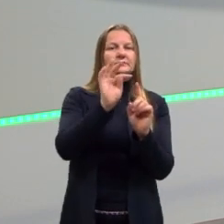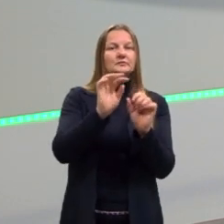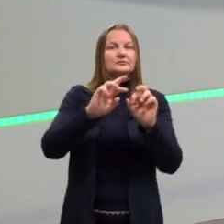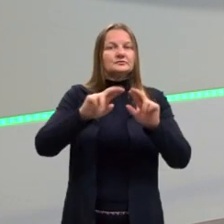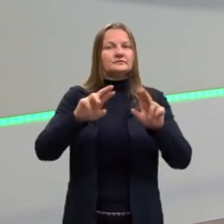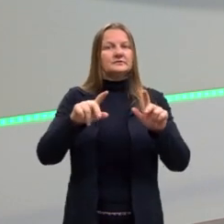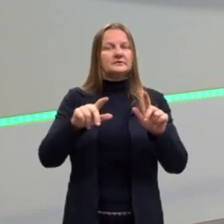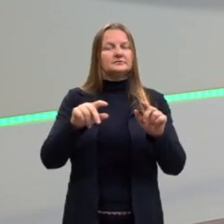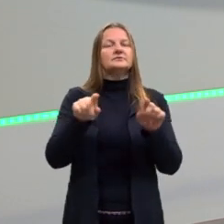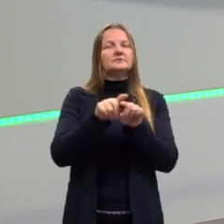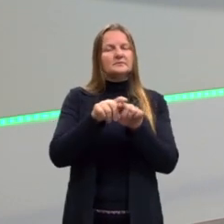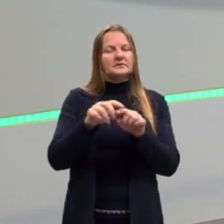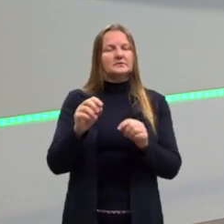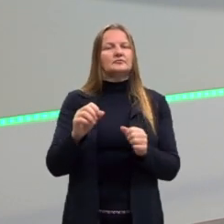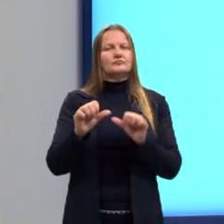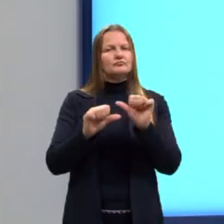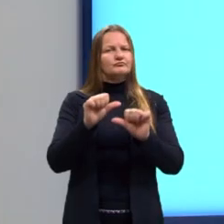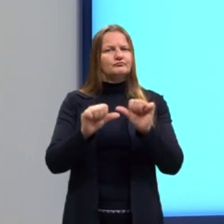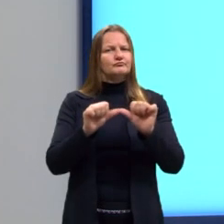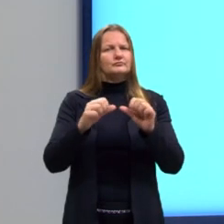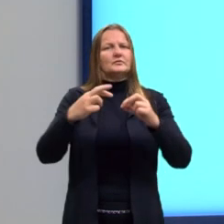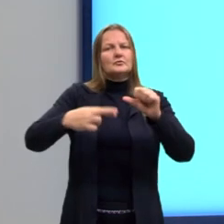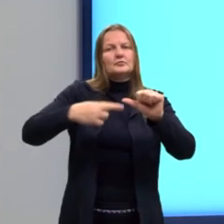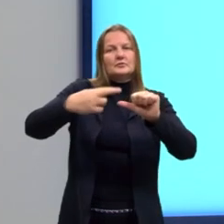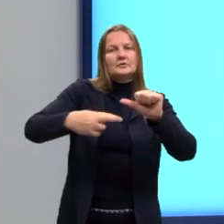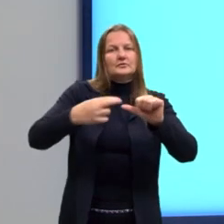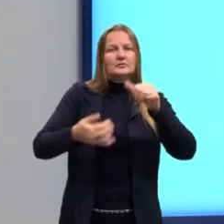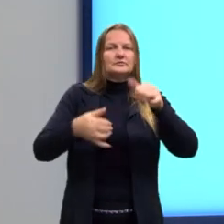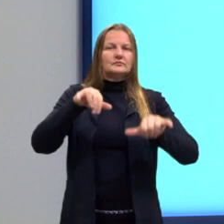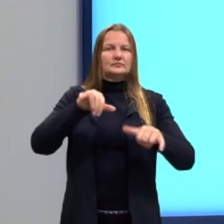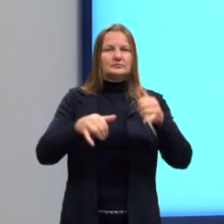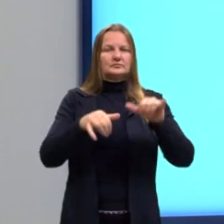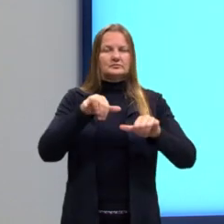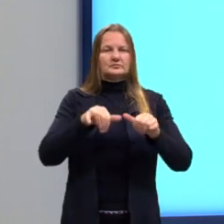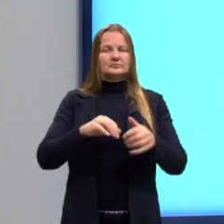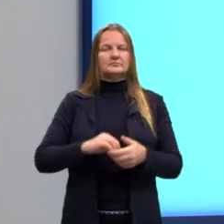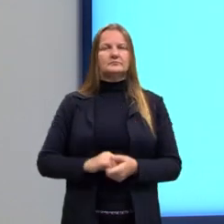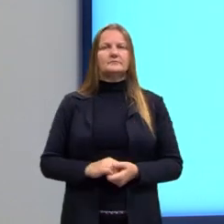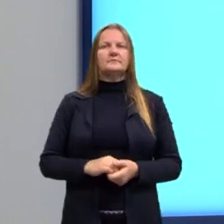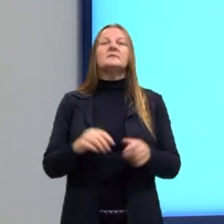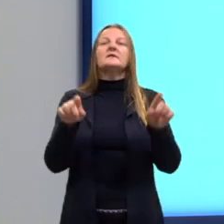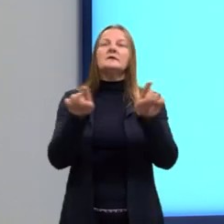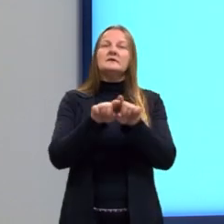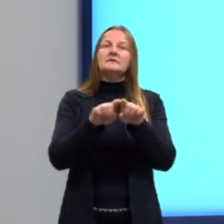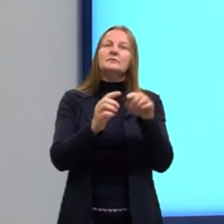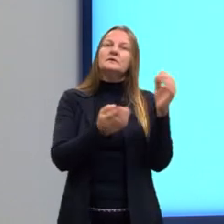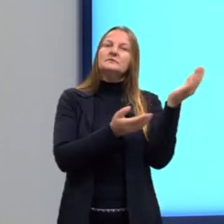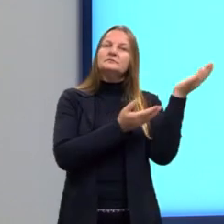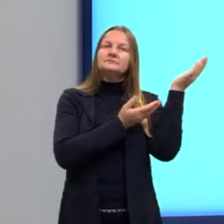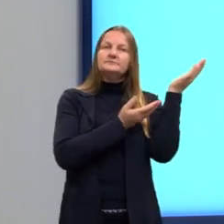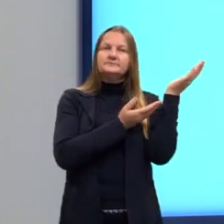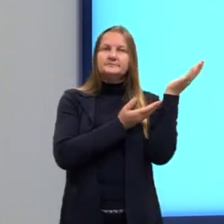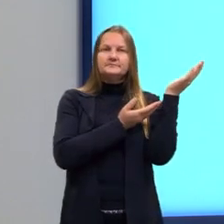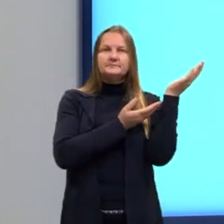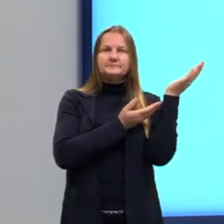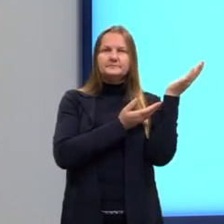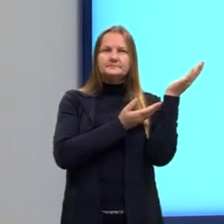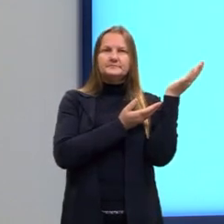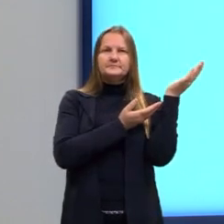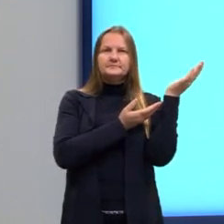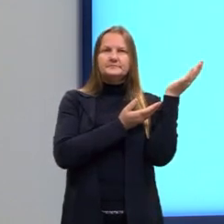e modifica os valores as que envolvem as reações químicas também tem a questão de que